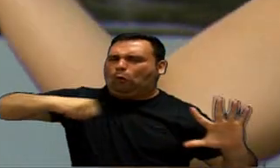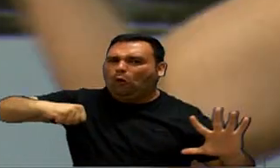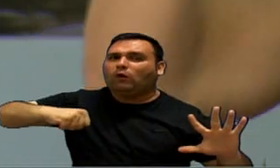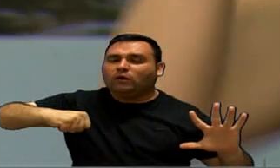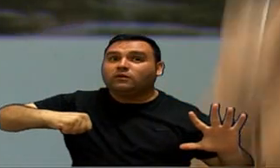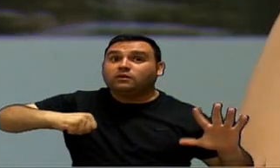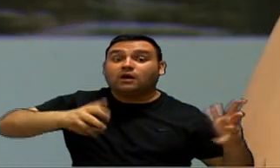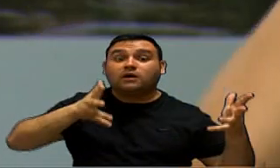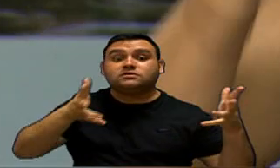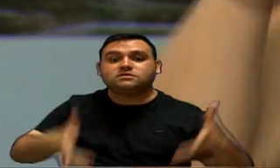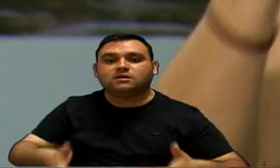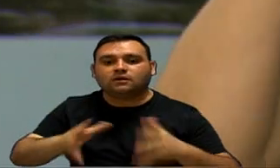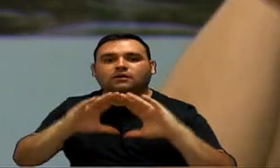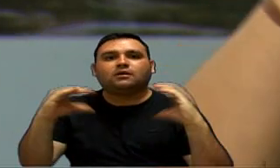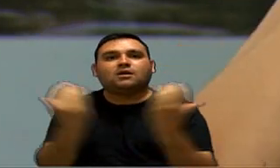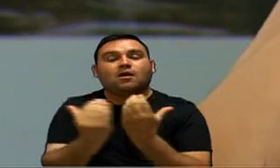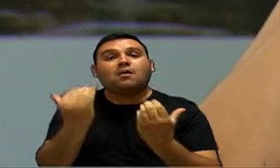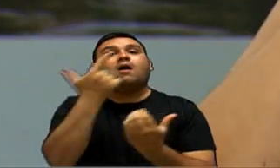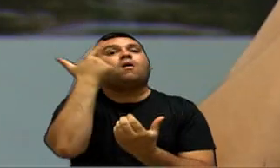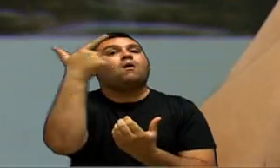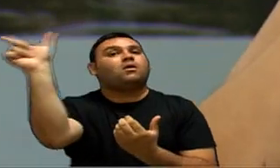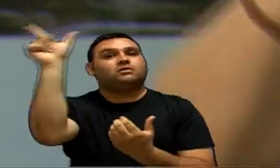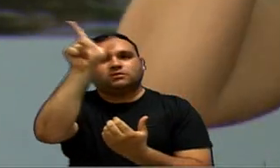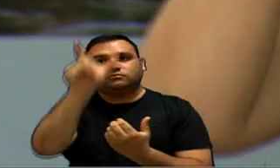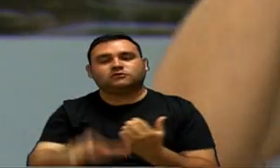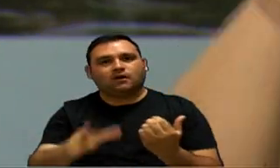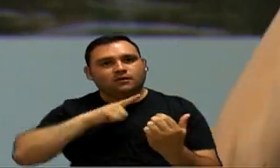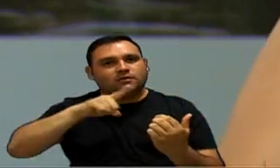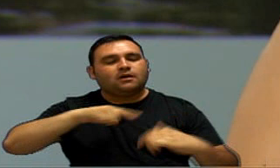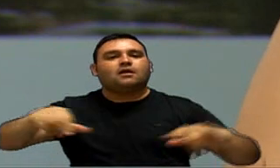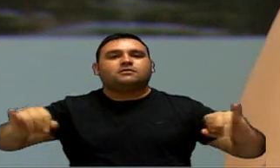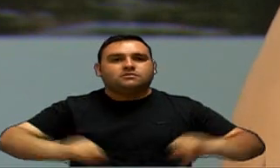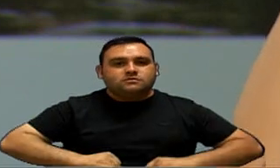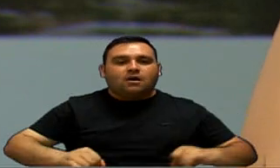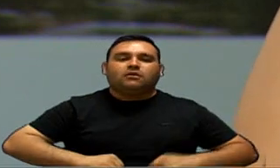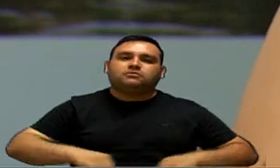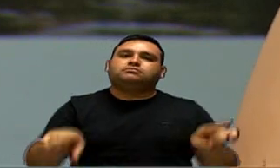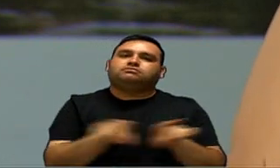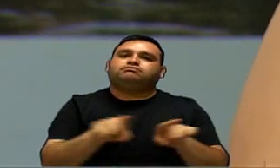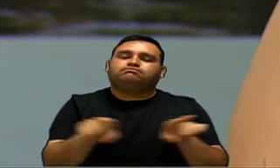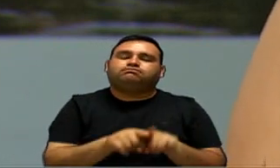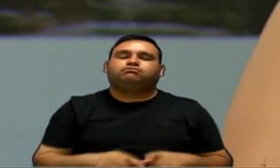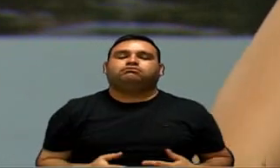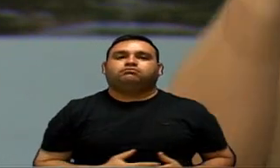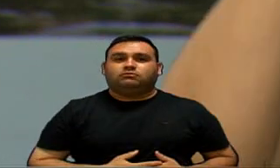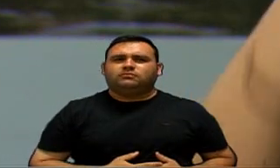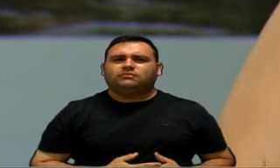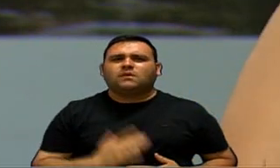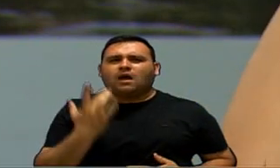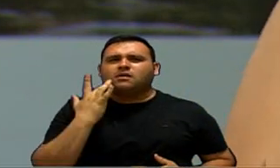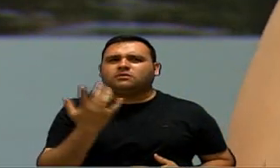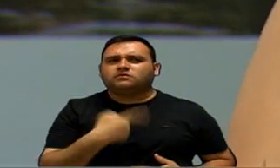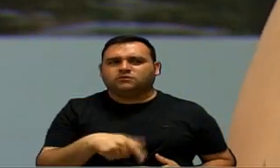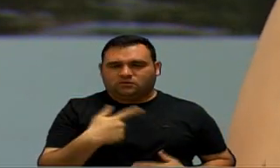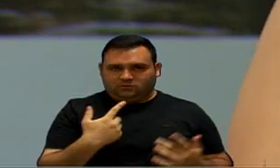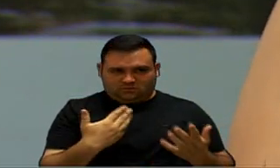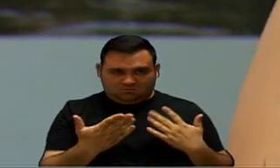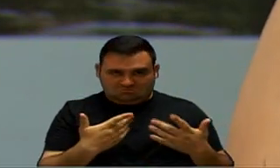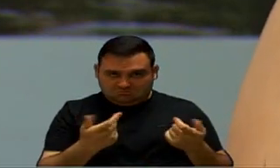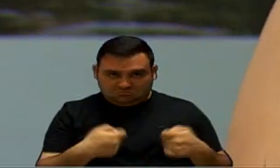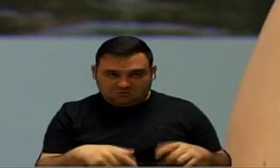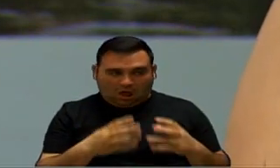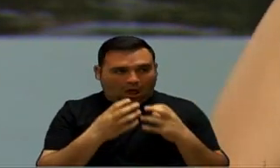E vindo aqui, eu atendi outra pessoa que estava sofrendo violência também. E será que a gente não precisa falar sobre